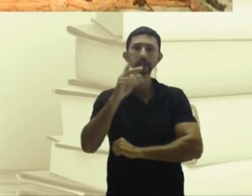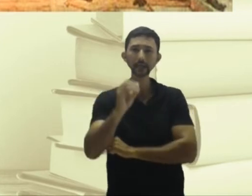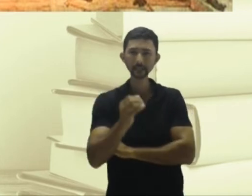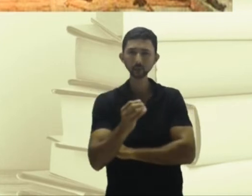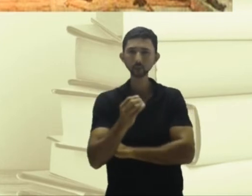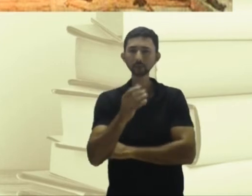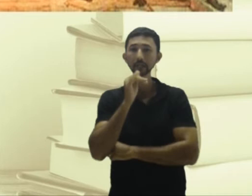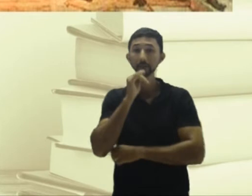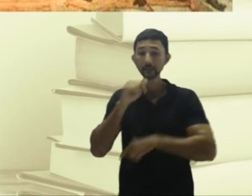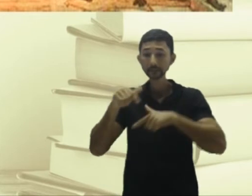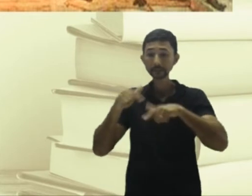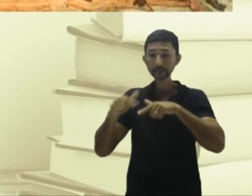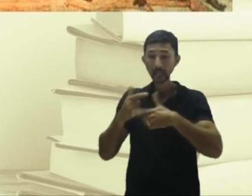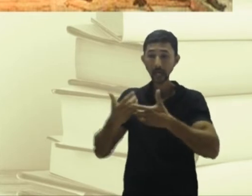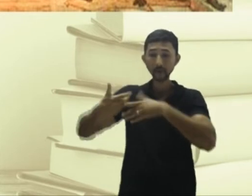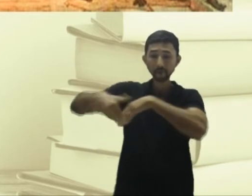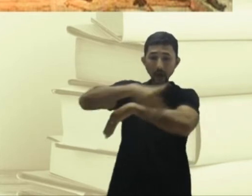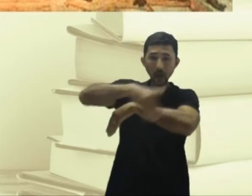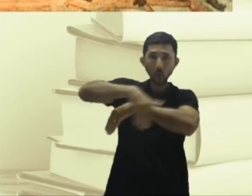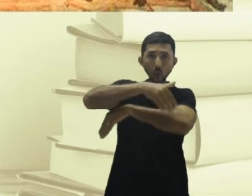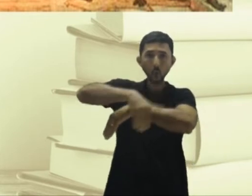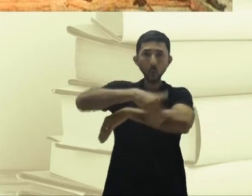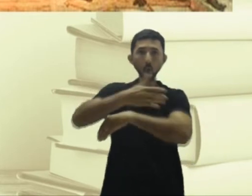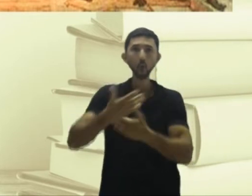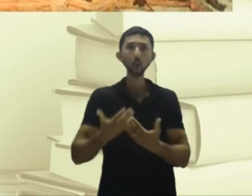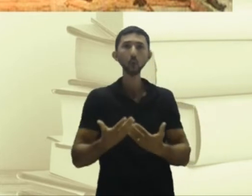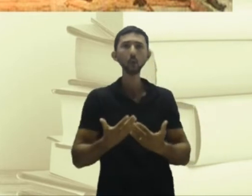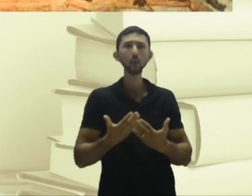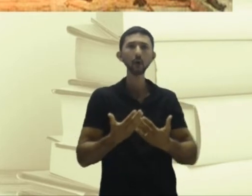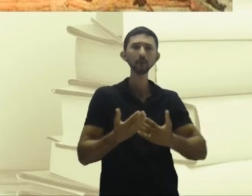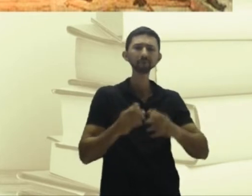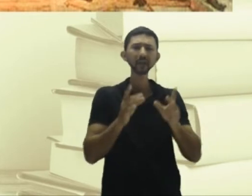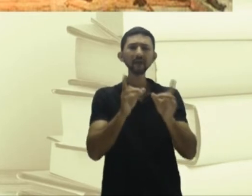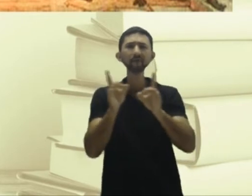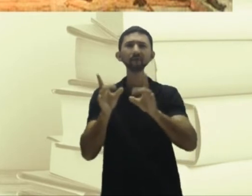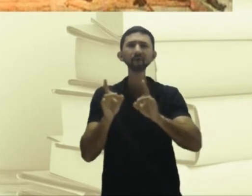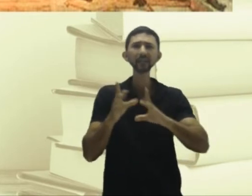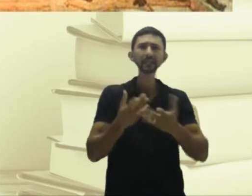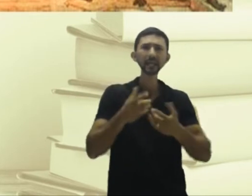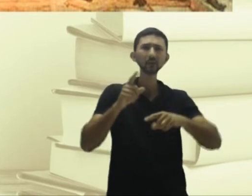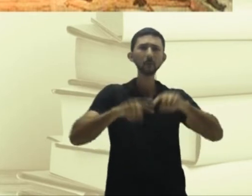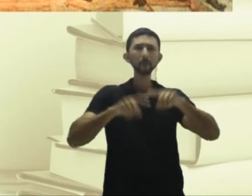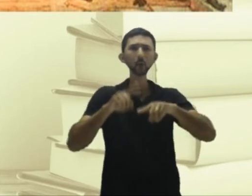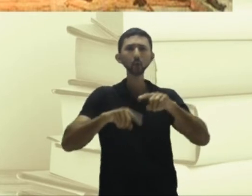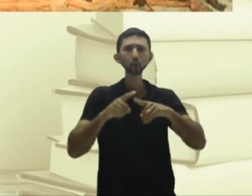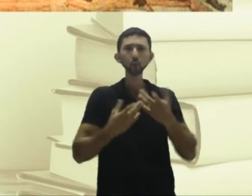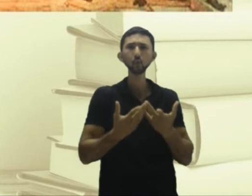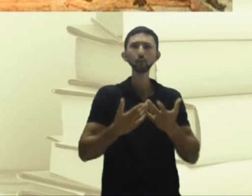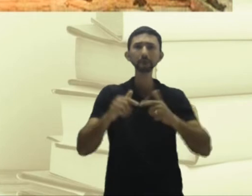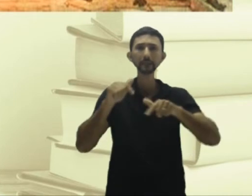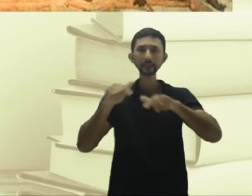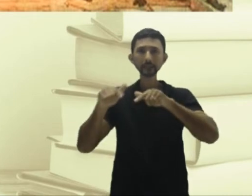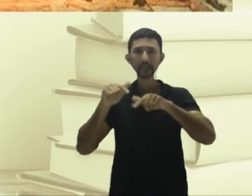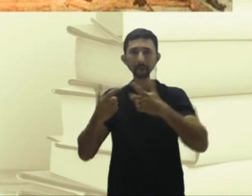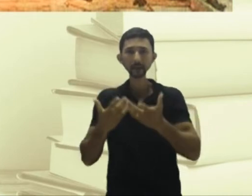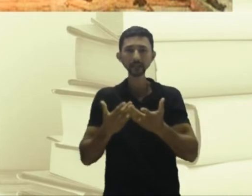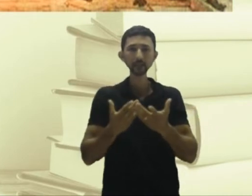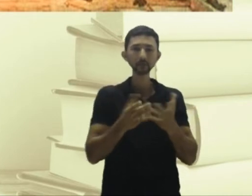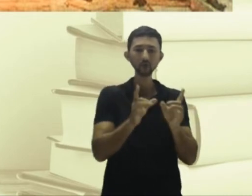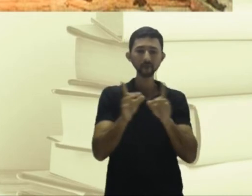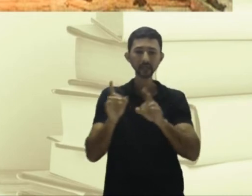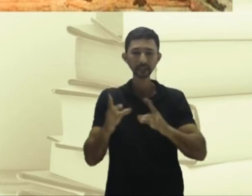desenvolviam trabalhos nas ruas das cidades, vendendo produtos, né, trabalhando no